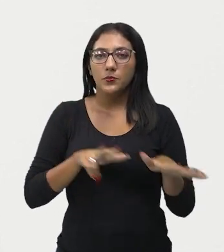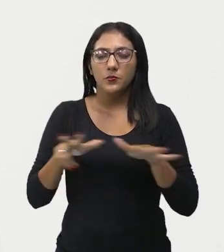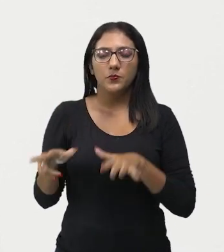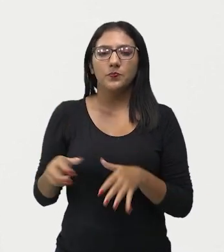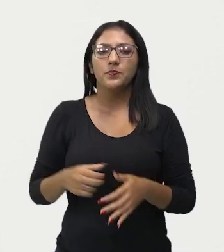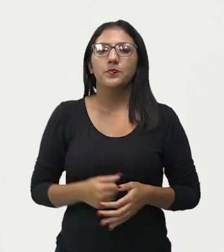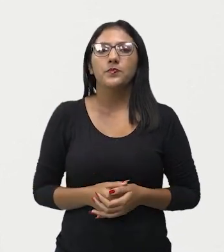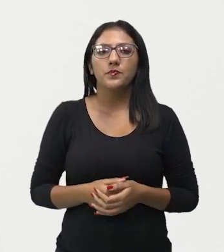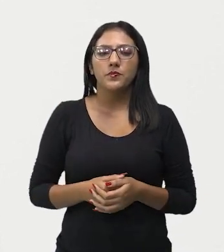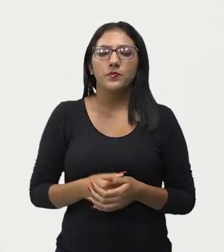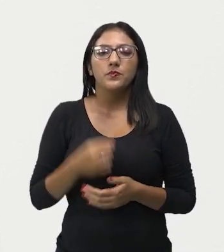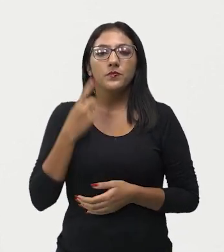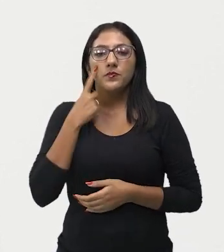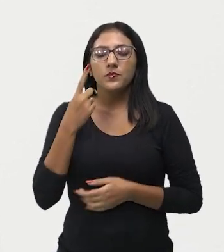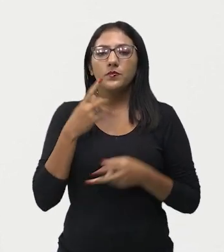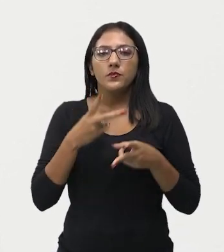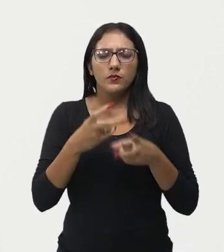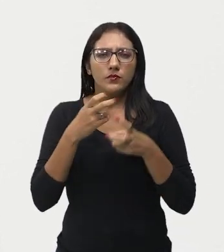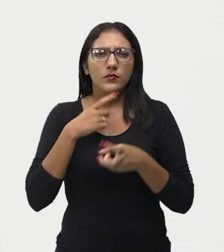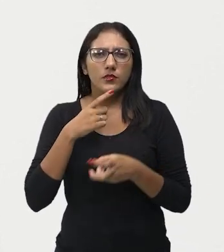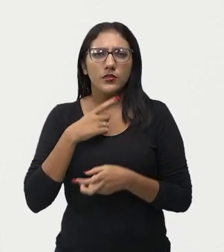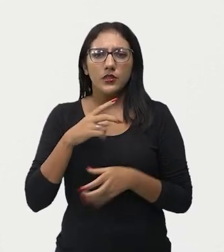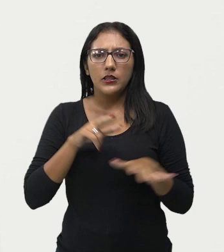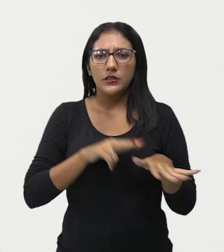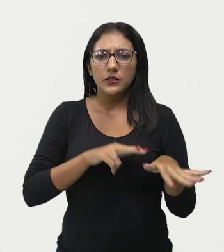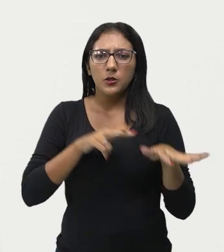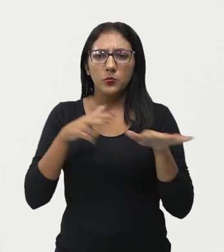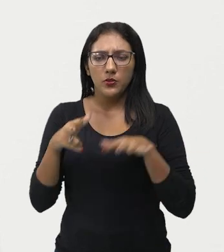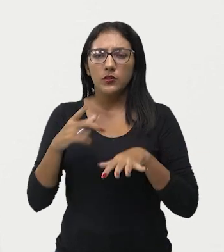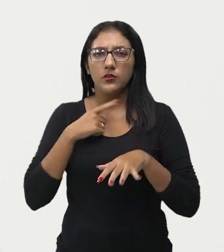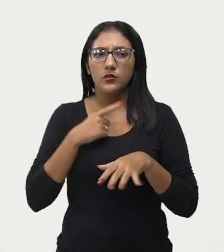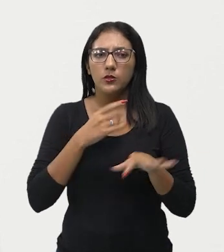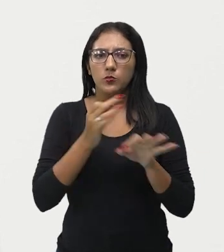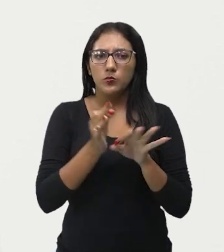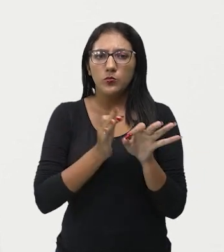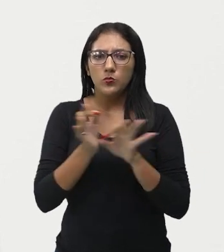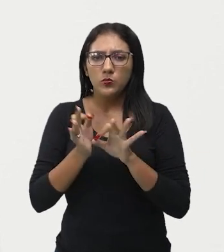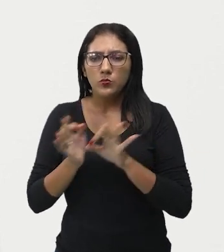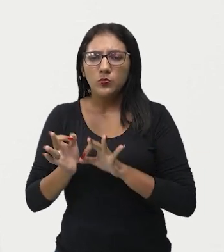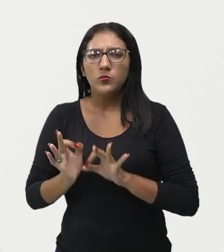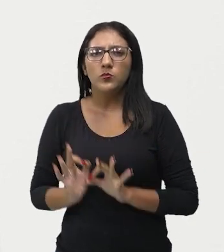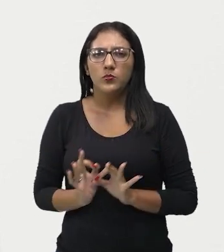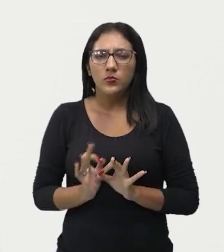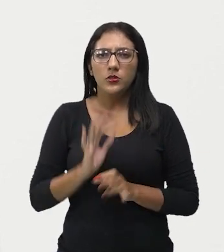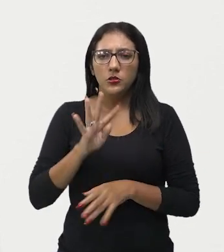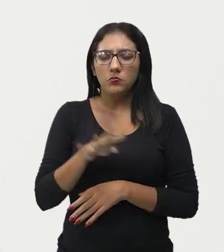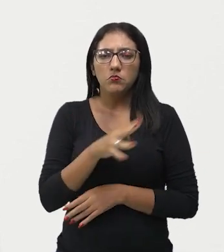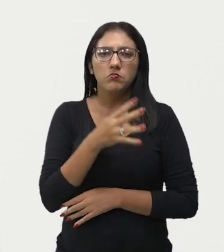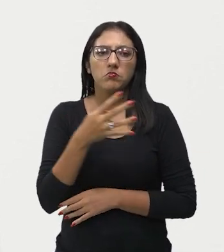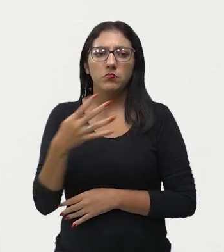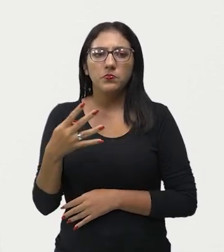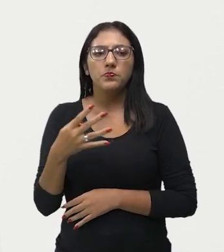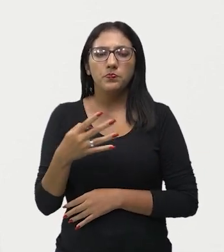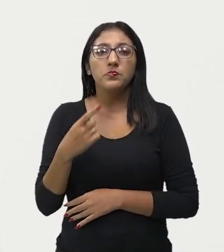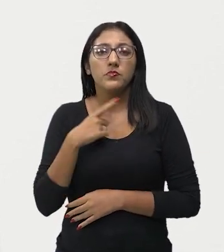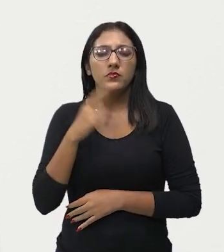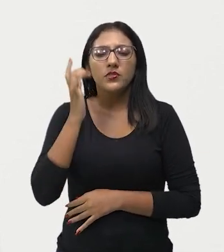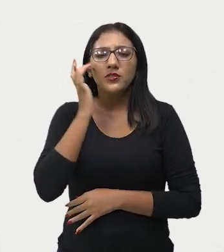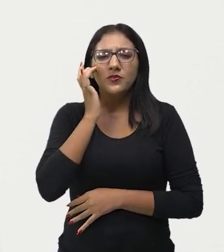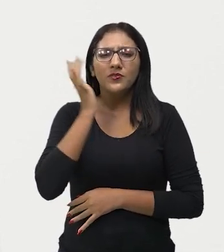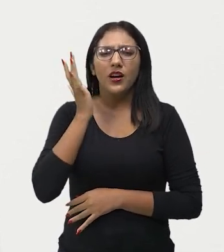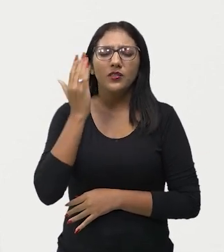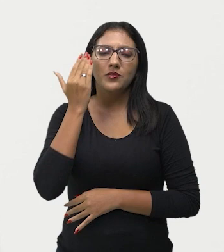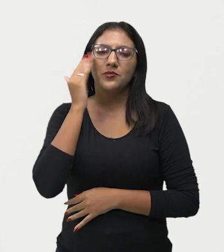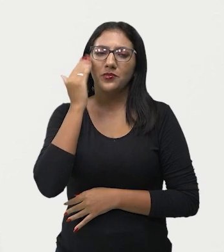que o fato dessa dieta semanal estar distribuída em uma tabela facilita